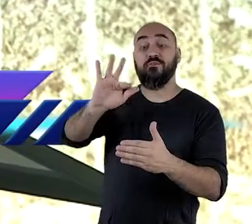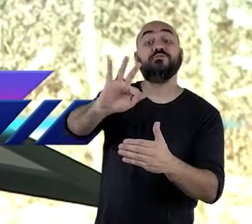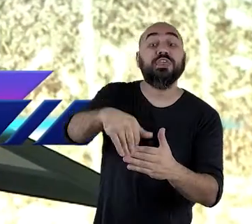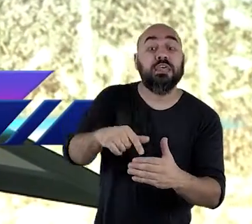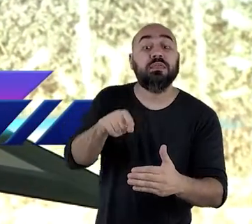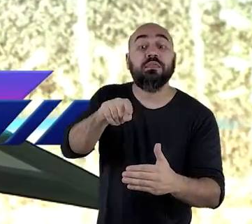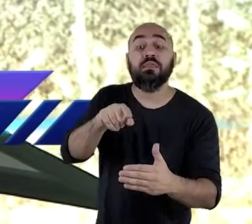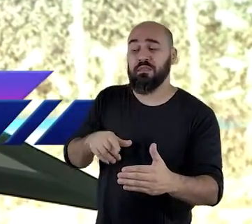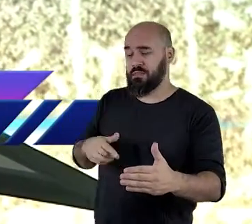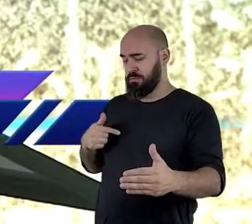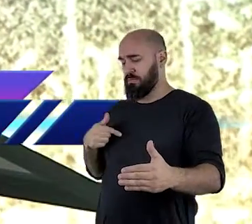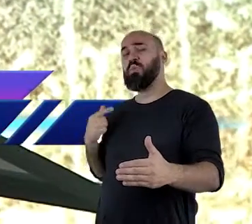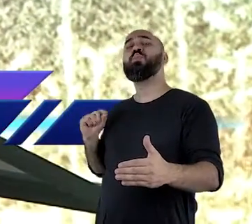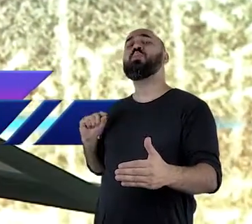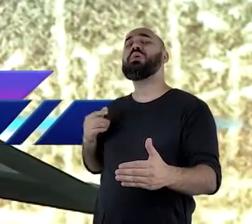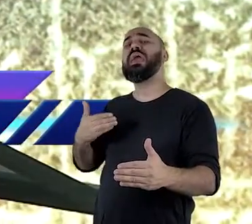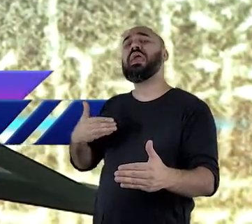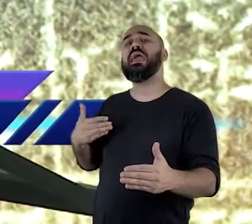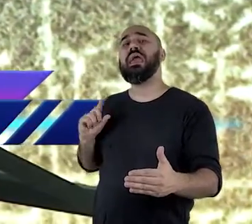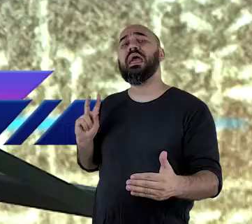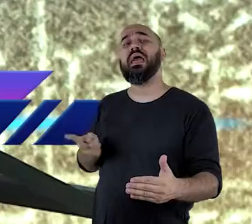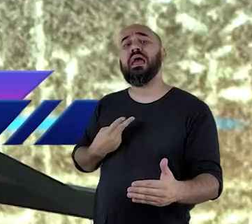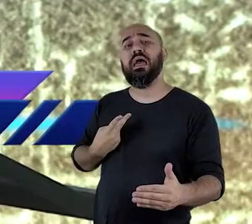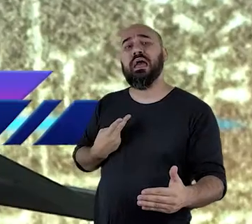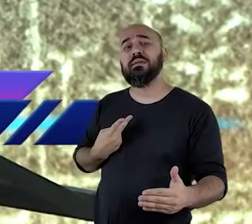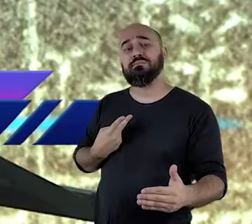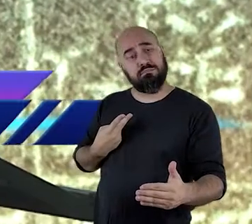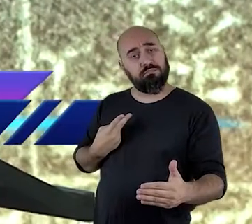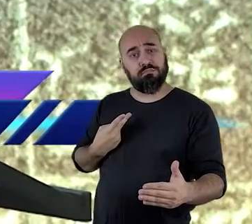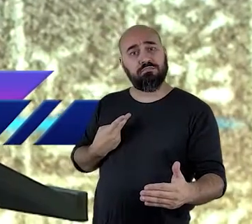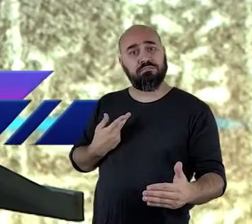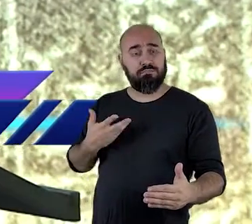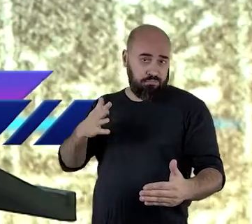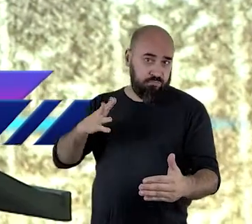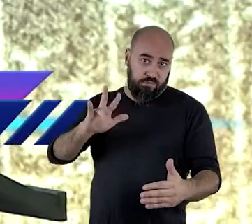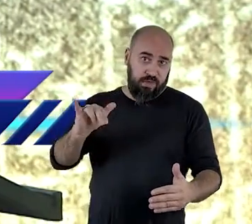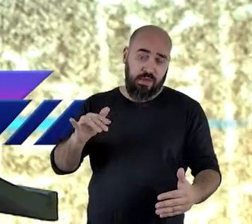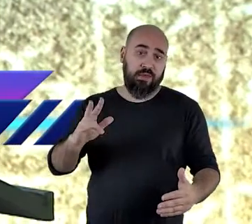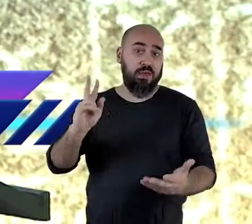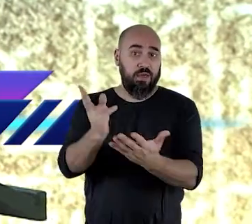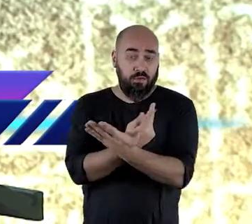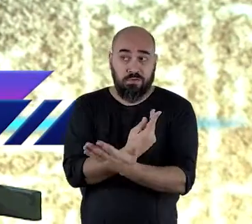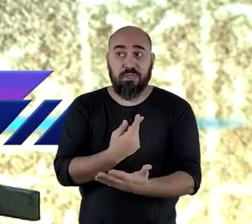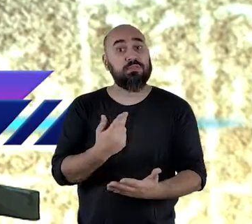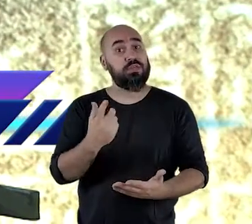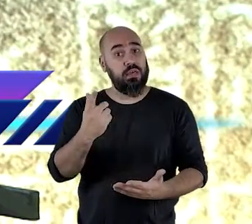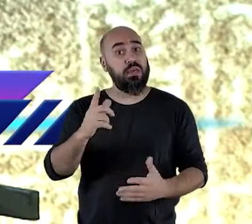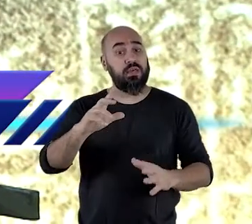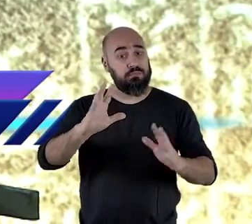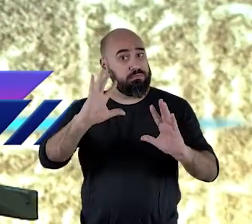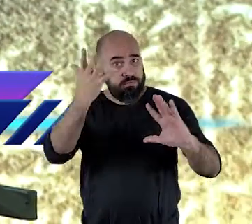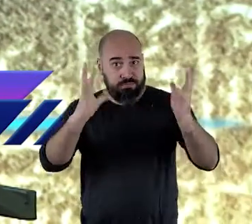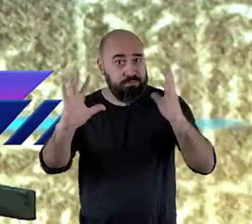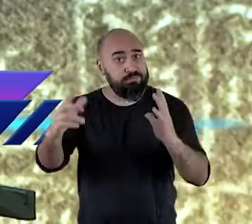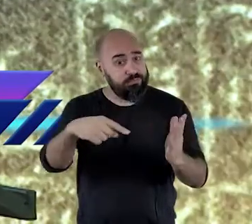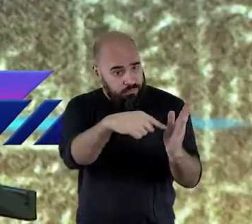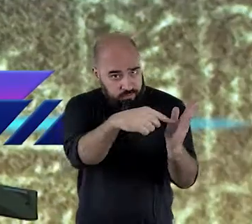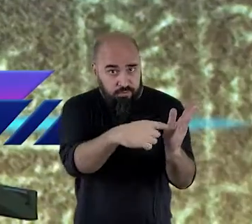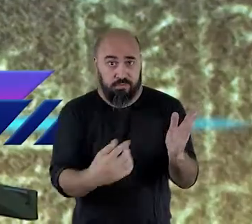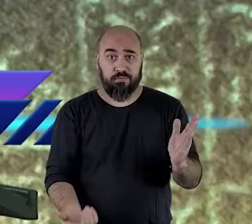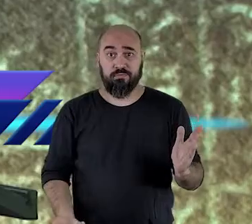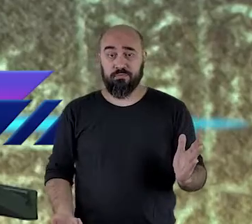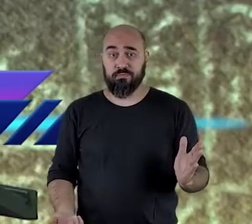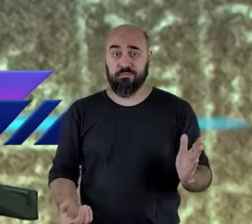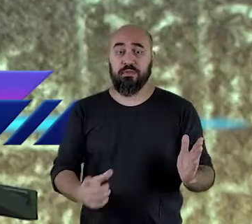vão acontecer cada vez mais forte e vão acontecer cada vez mais vezes. Daniel